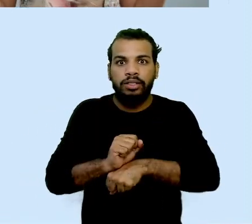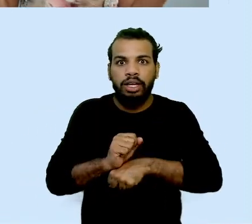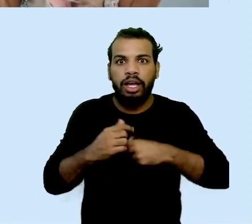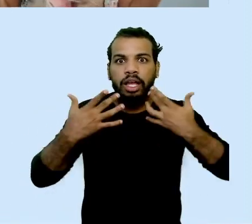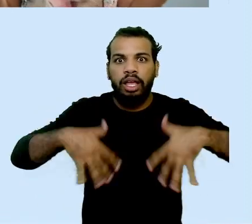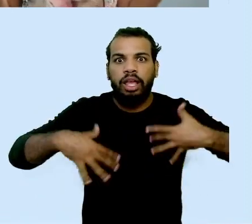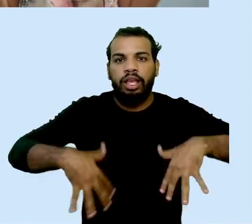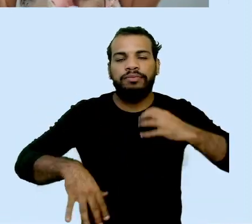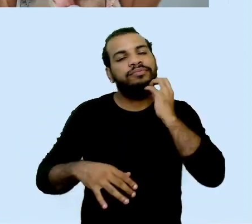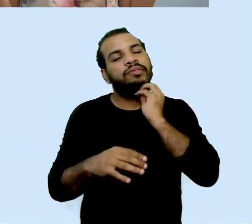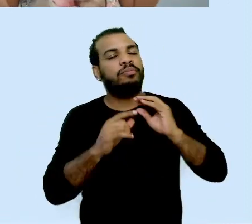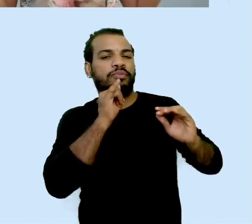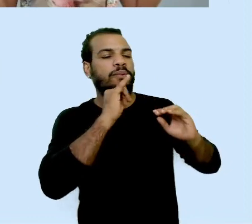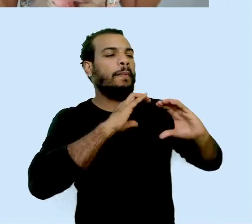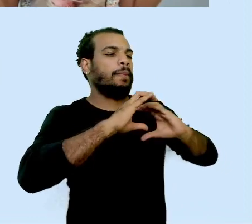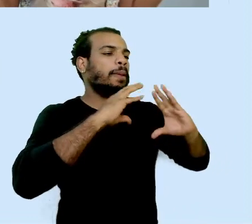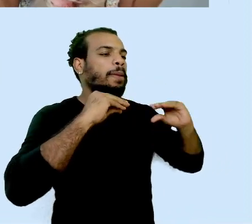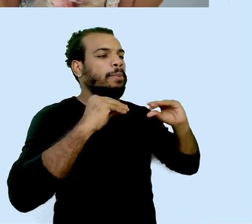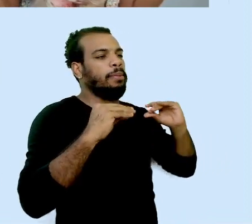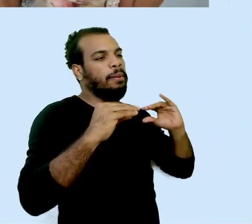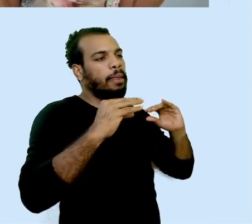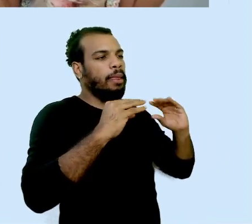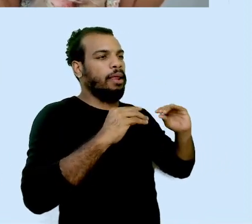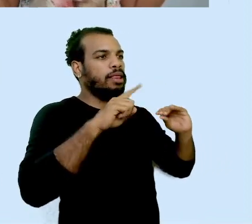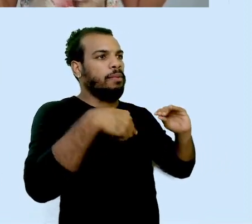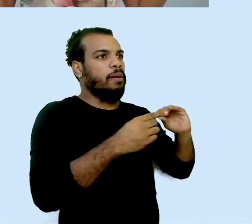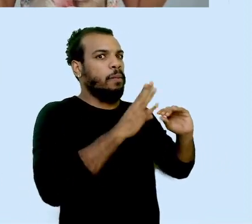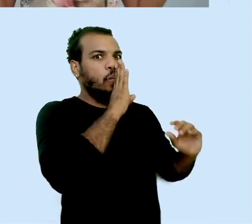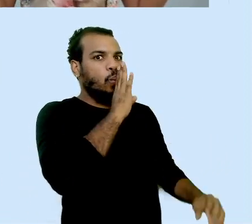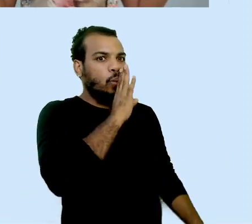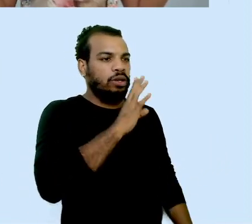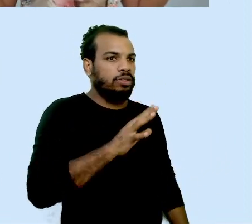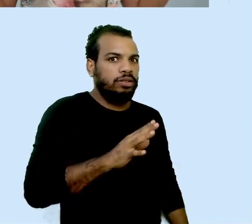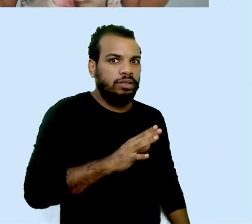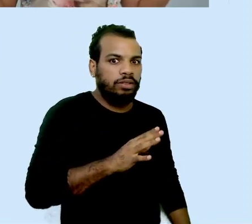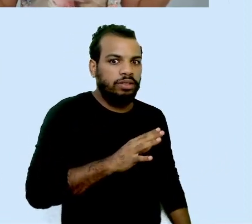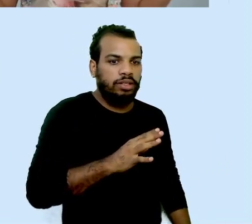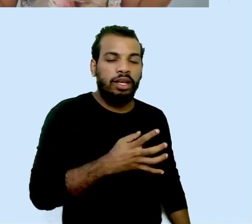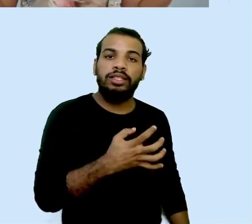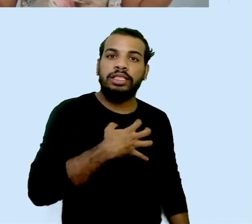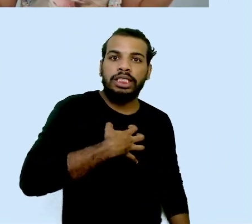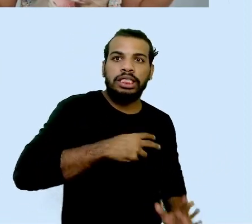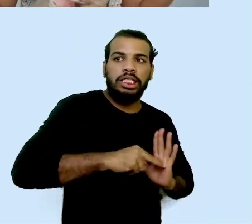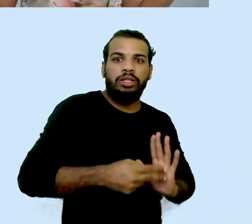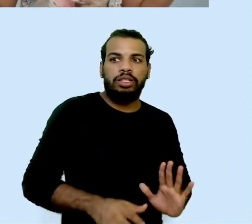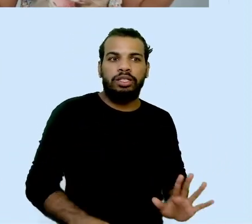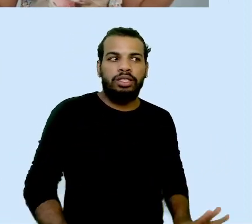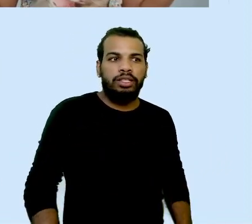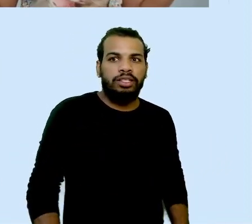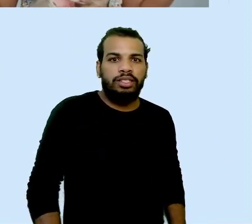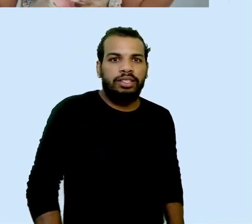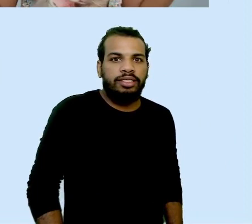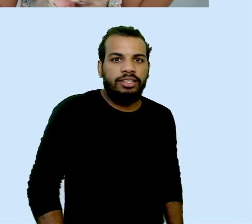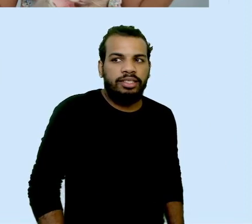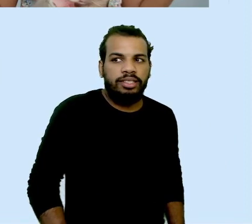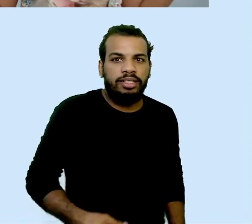conversando com alguém e de repente há aquele clima. Então, silêncio entre os personagens.